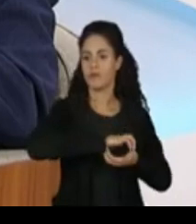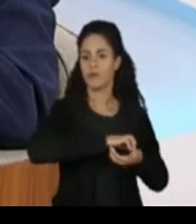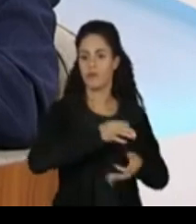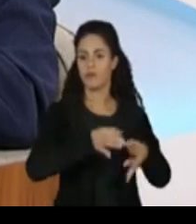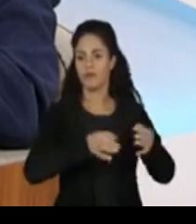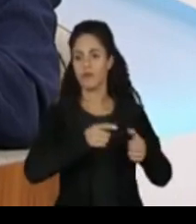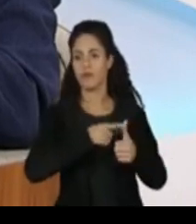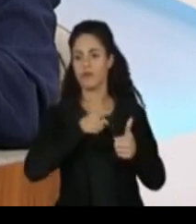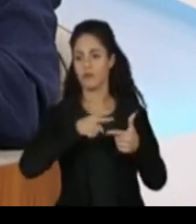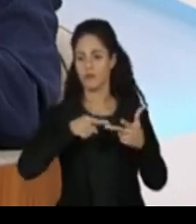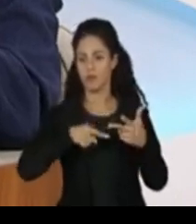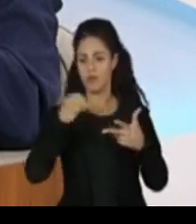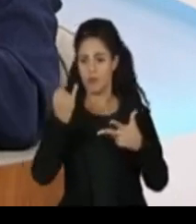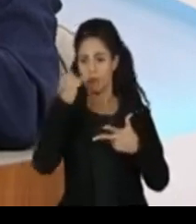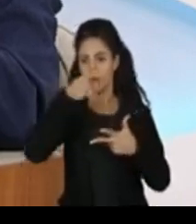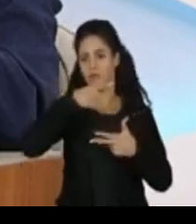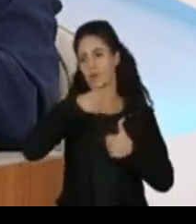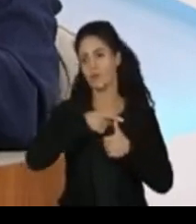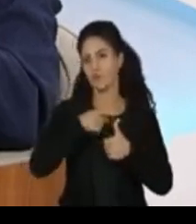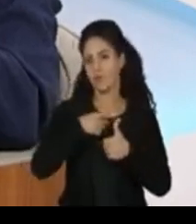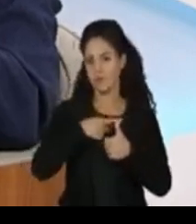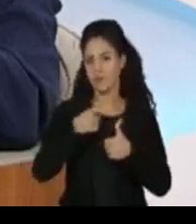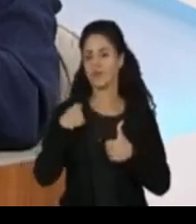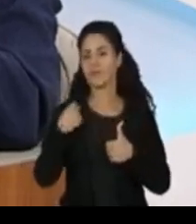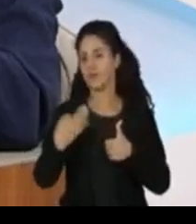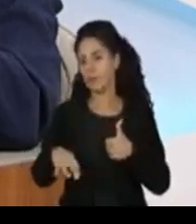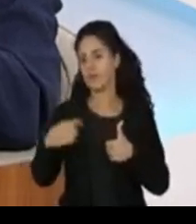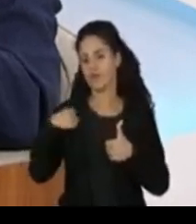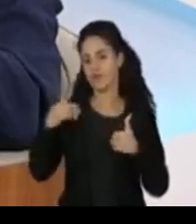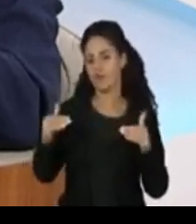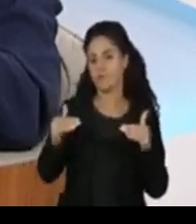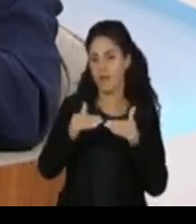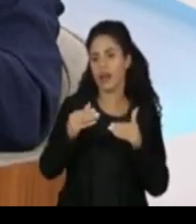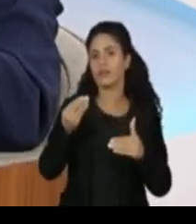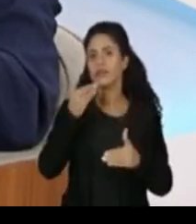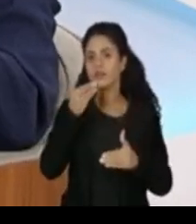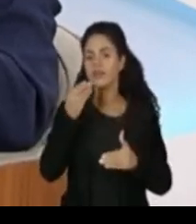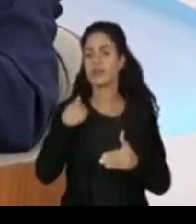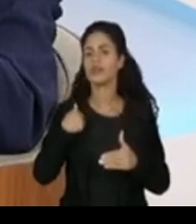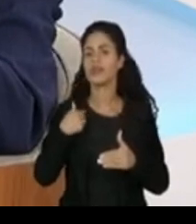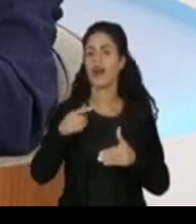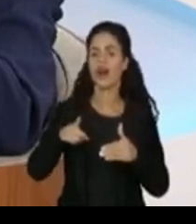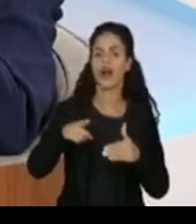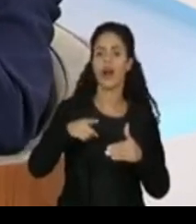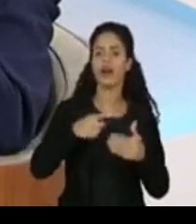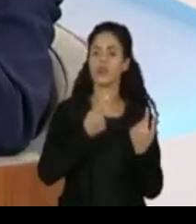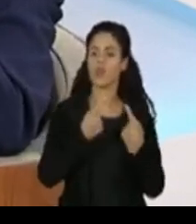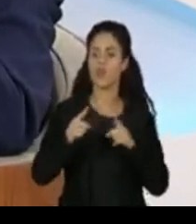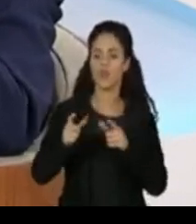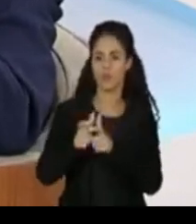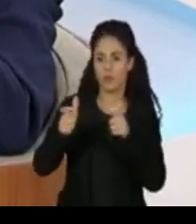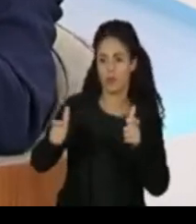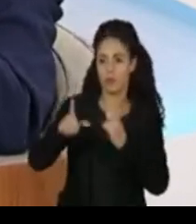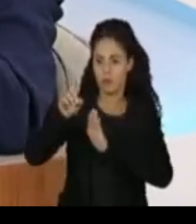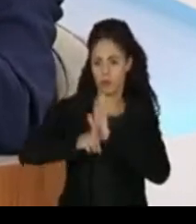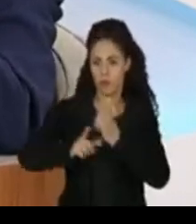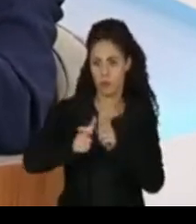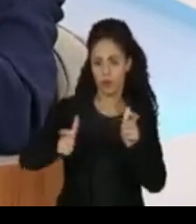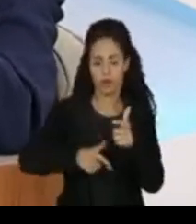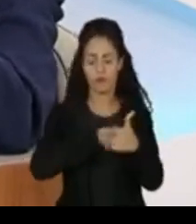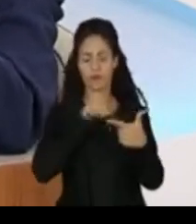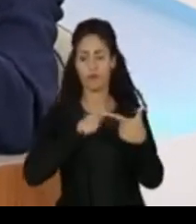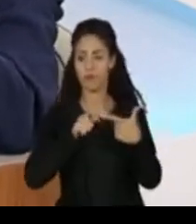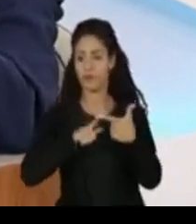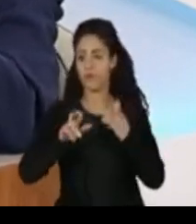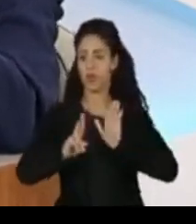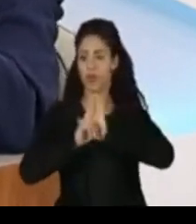papéis um papel eventualmente contra majoritário Uhum que é Contrariar a vontade da maioria para promover um direito tem um papel